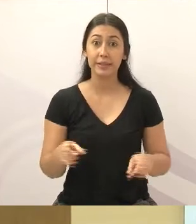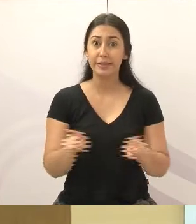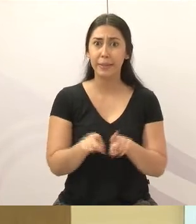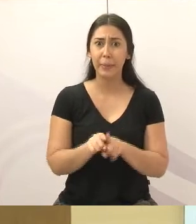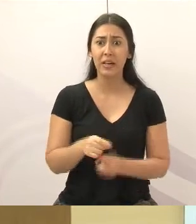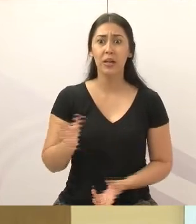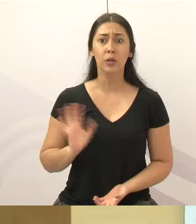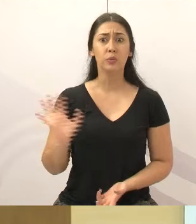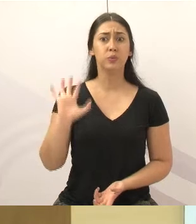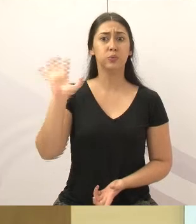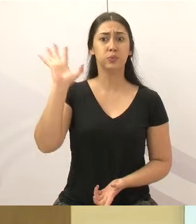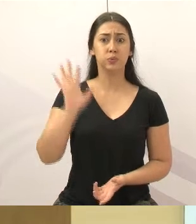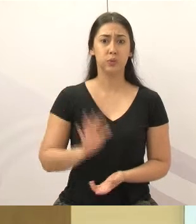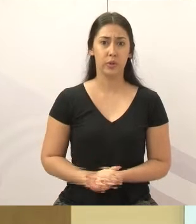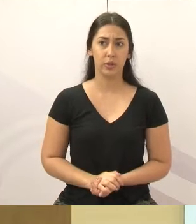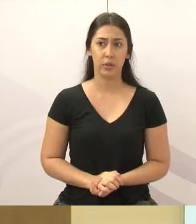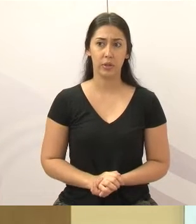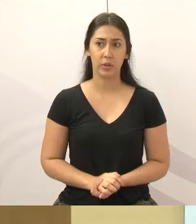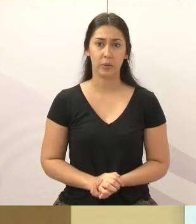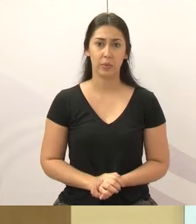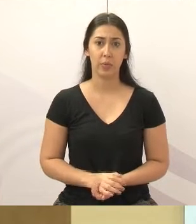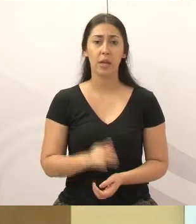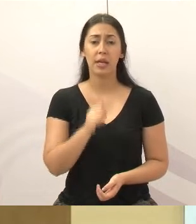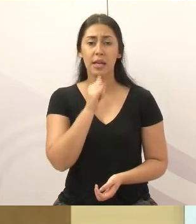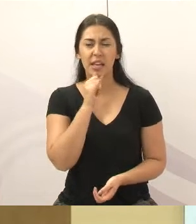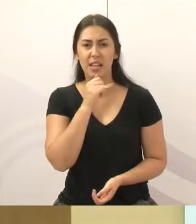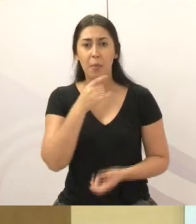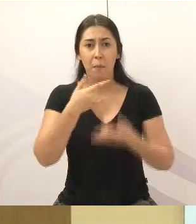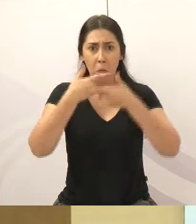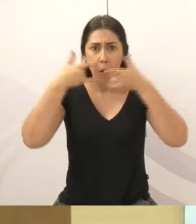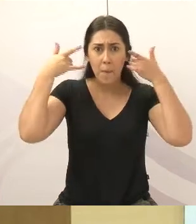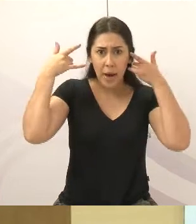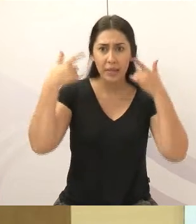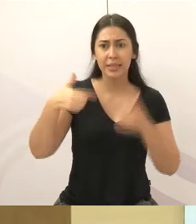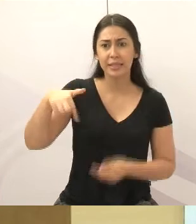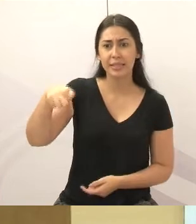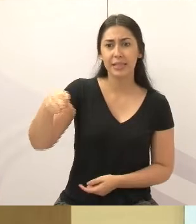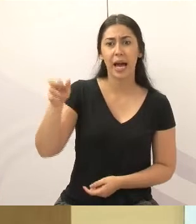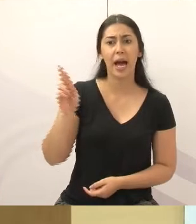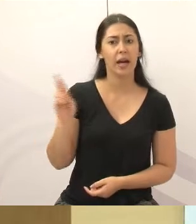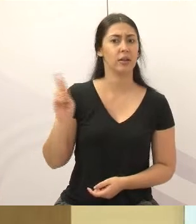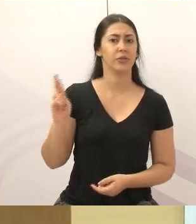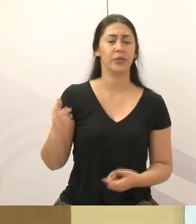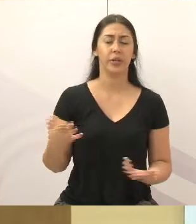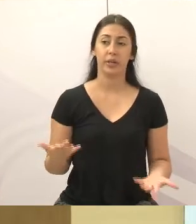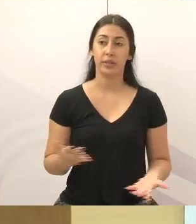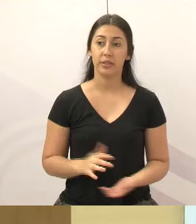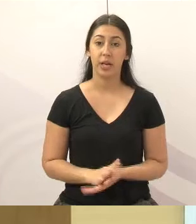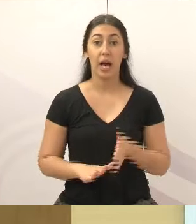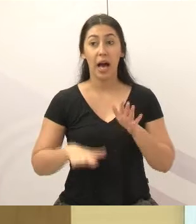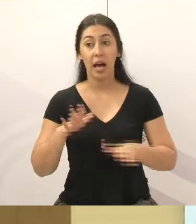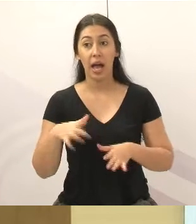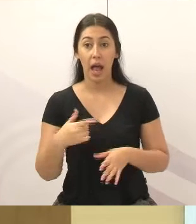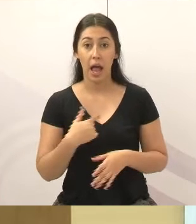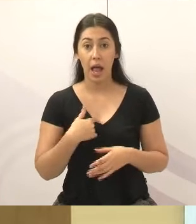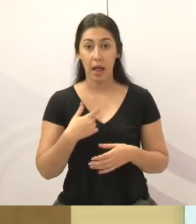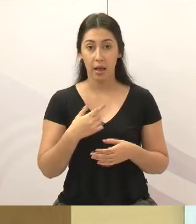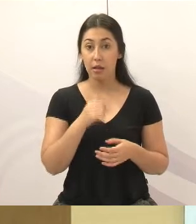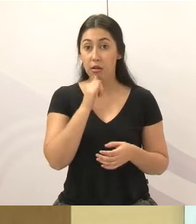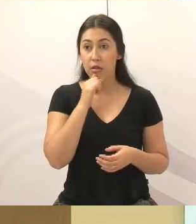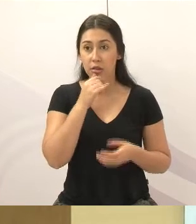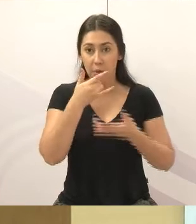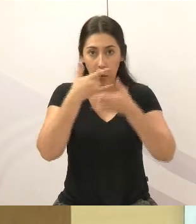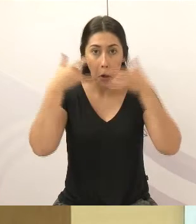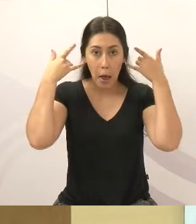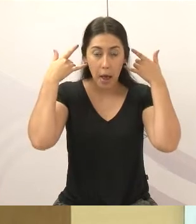caro. Então, uma máscara de R$5 ou R$7, como eu falei, e dependendo da máscara, essa que eu estou usando, por exemplo, tem que